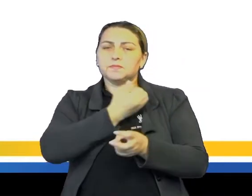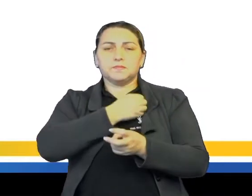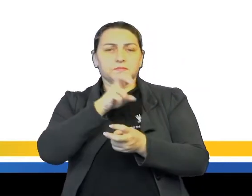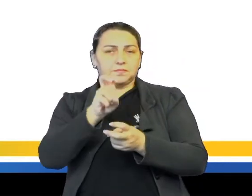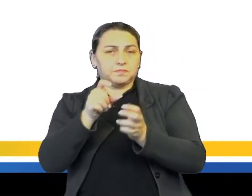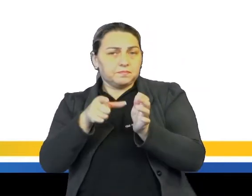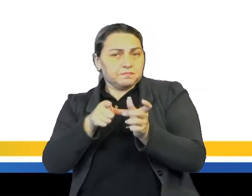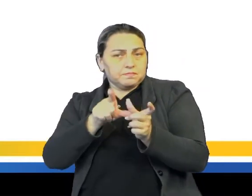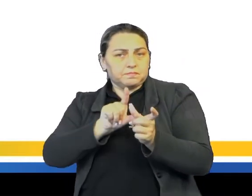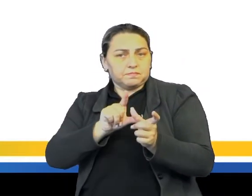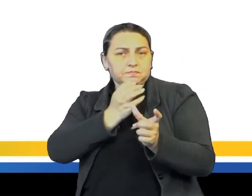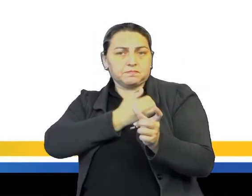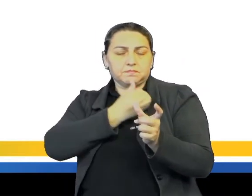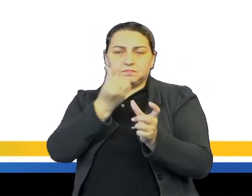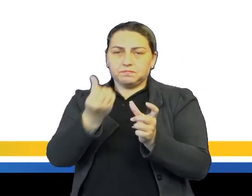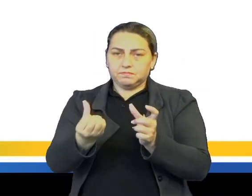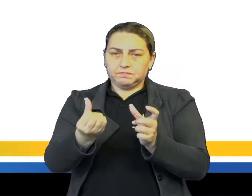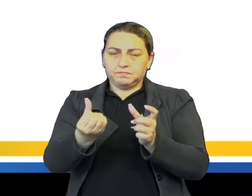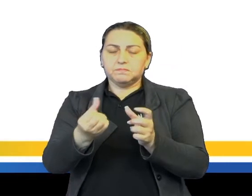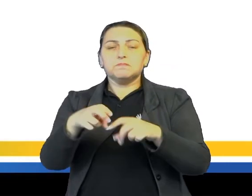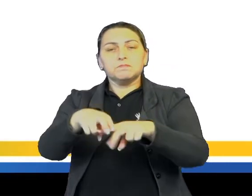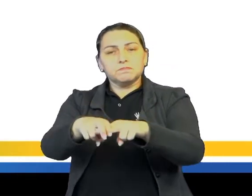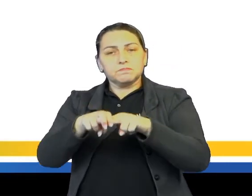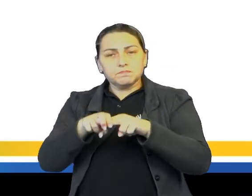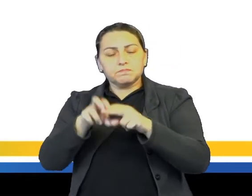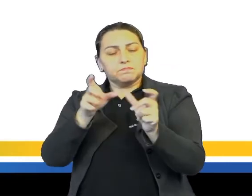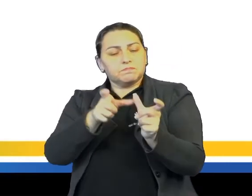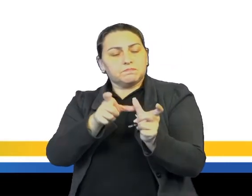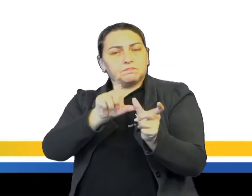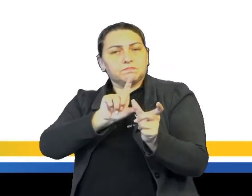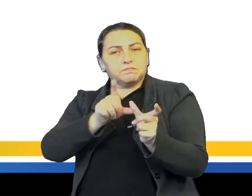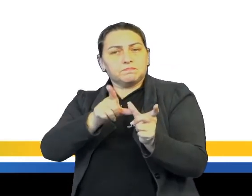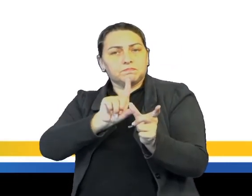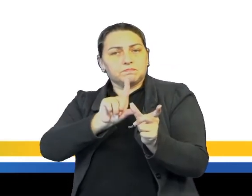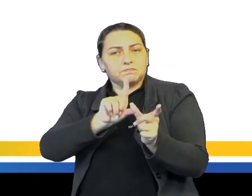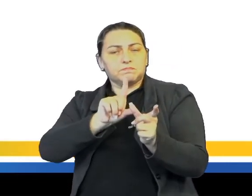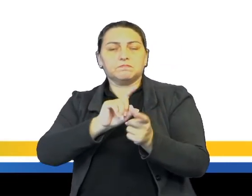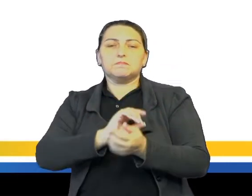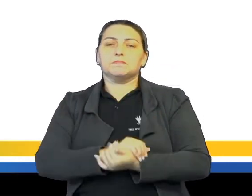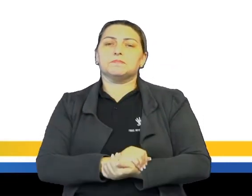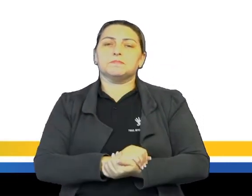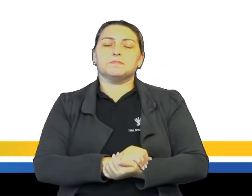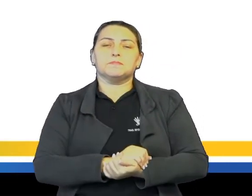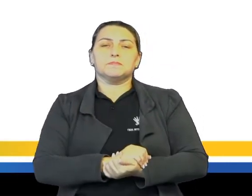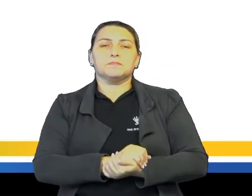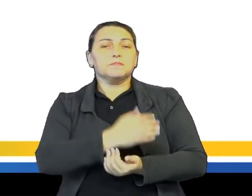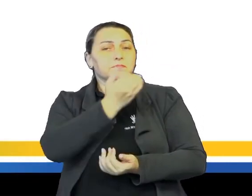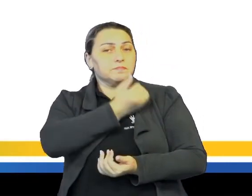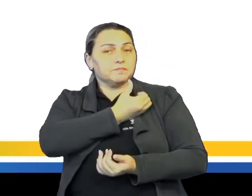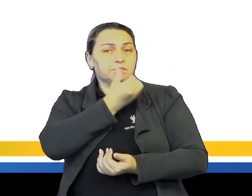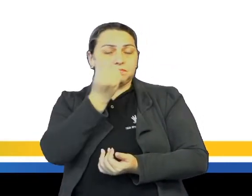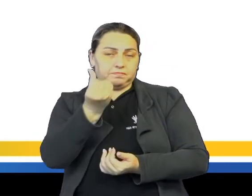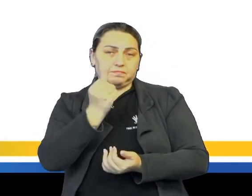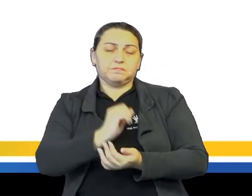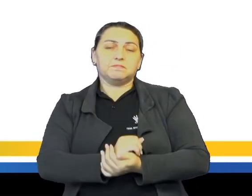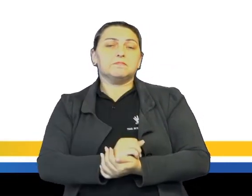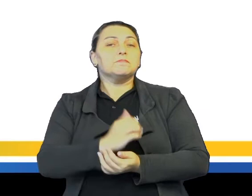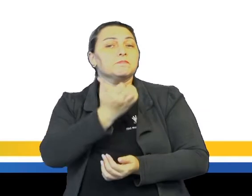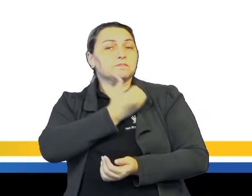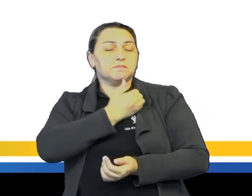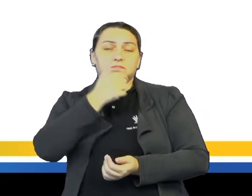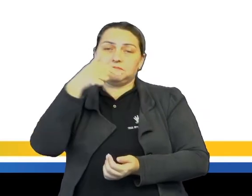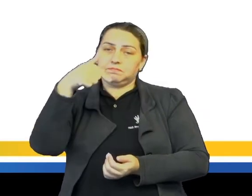5 ele está antes do número 6. Então, por isso que ele é chamado de antecessor ao número 6. E o